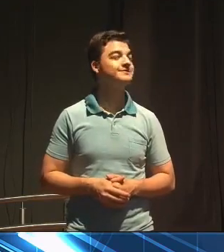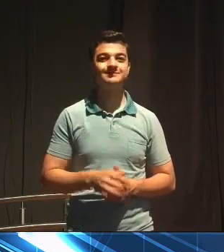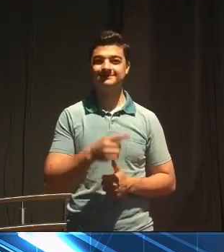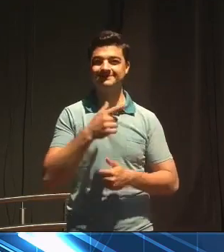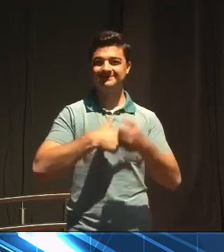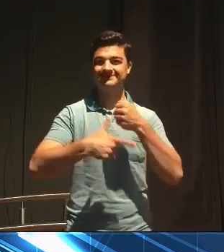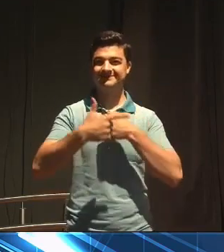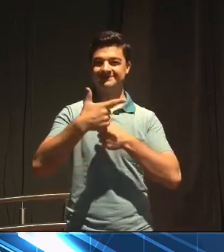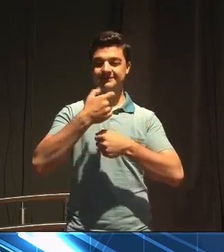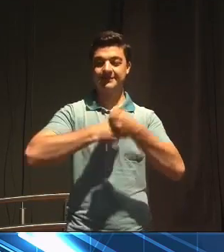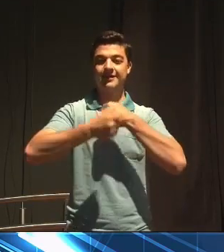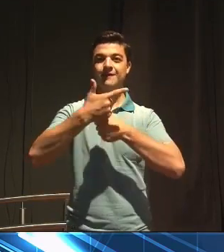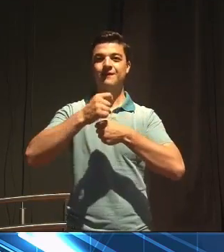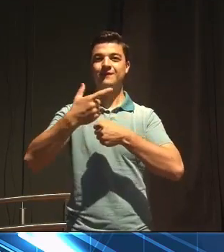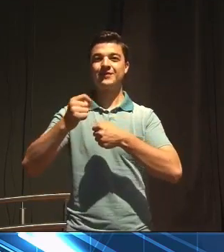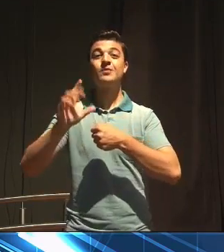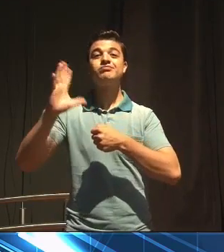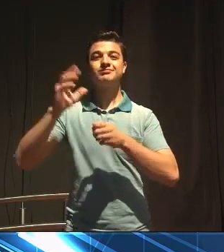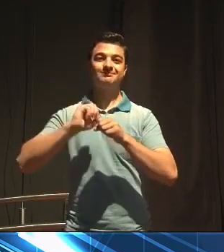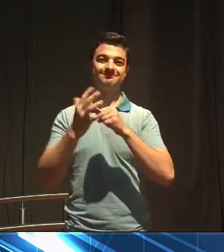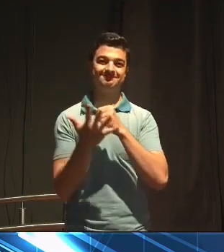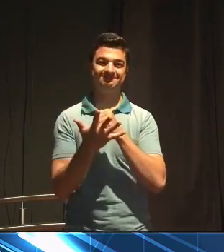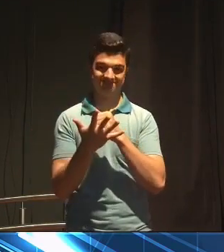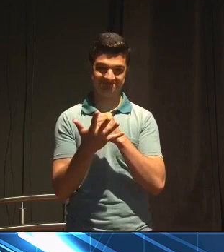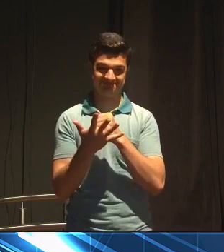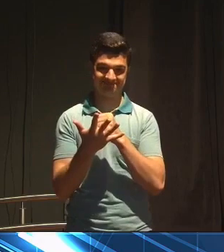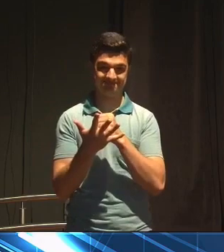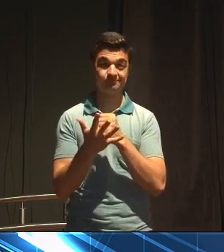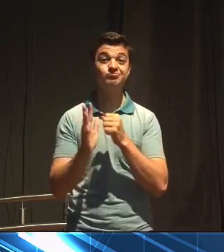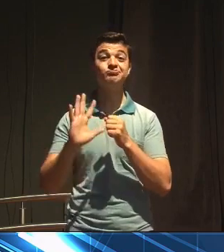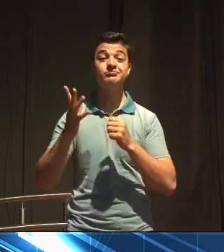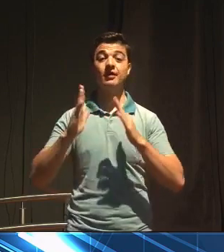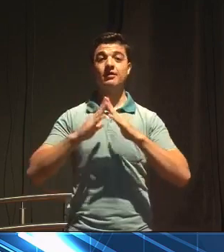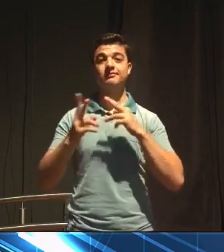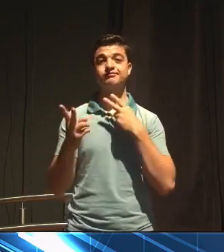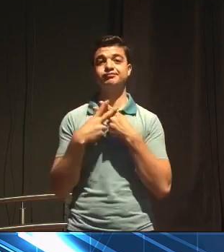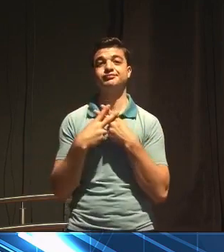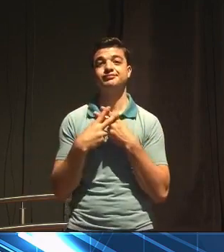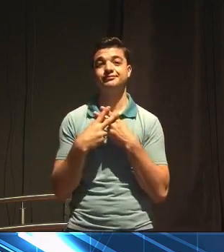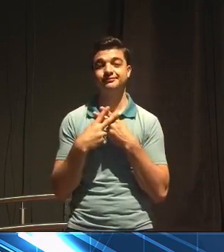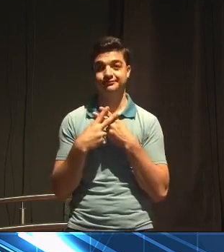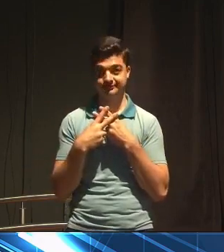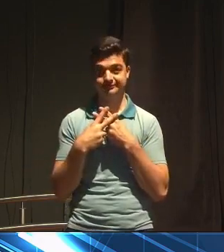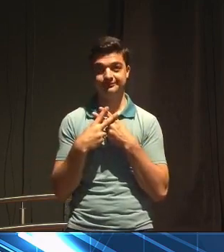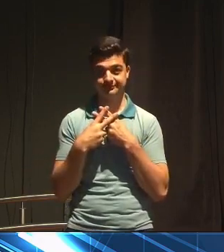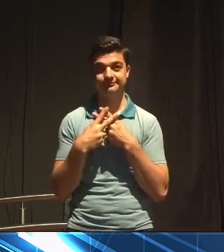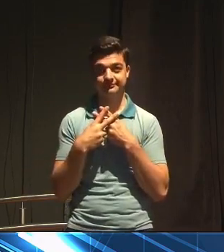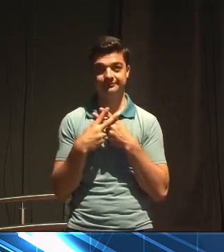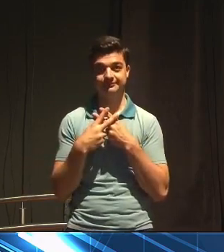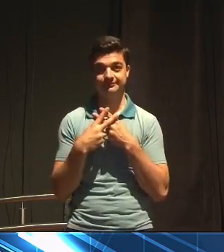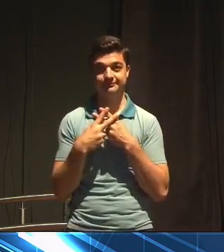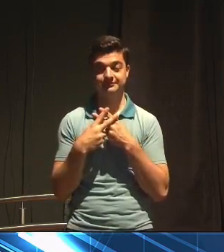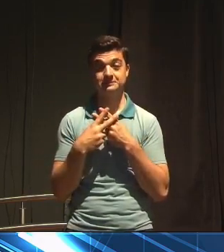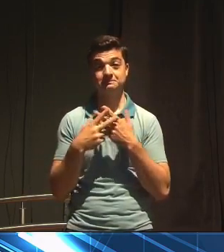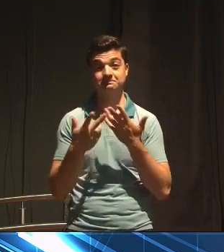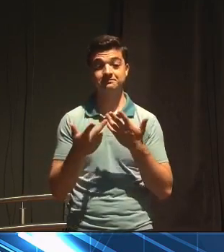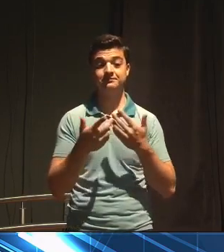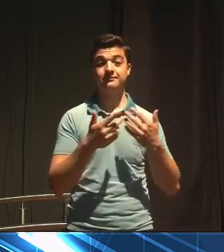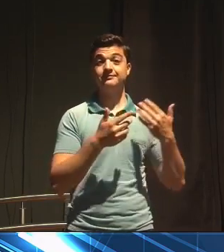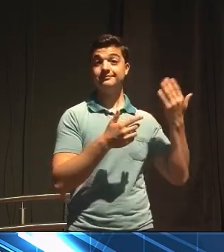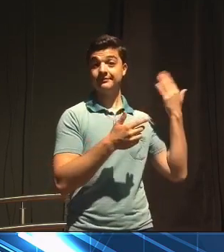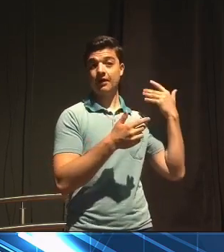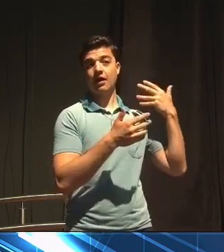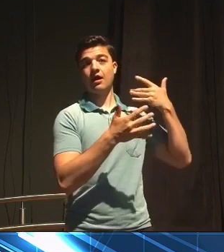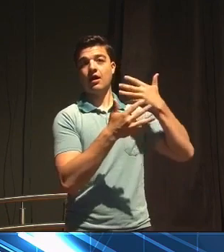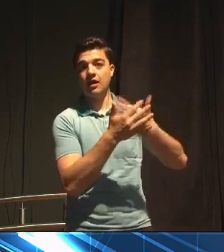gente ficasse trancadinho dentro de casa. E aí, até aqui, em 2020, eu tinha que explicar para